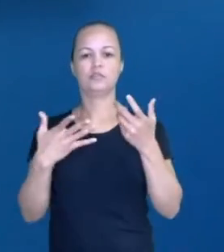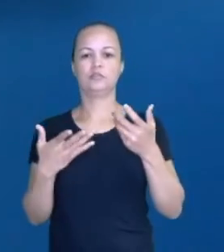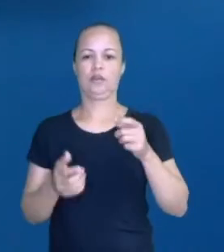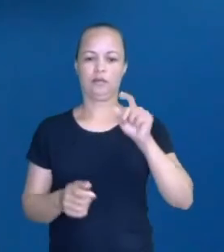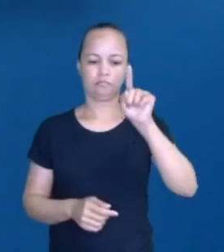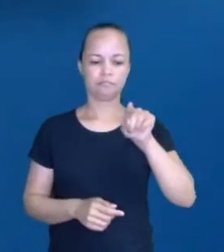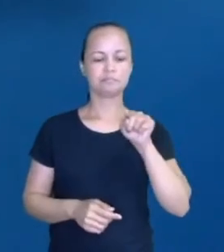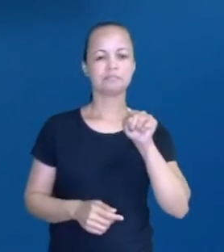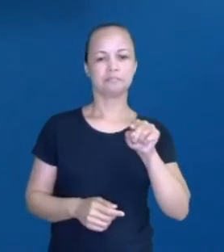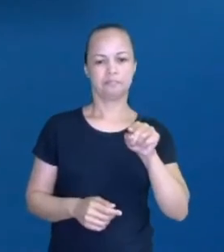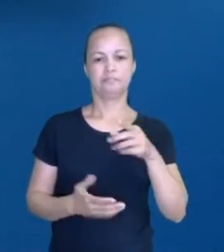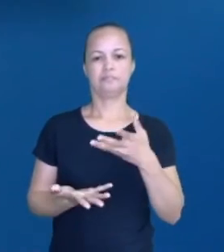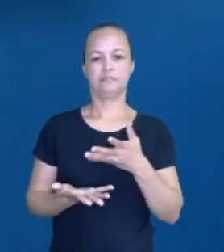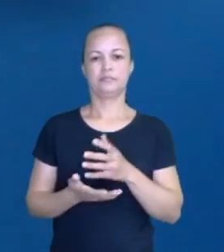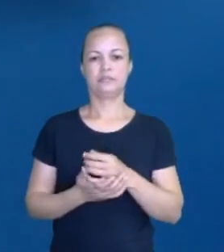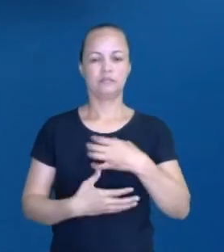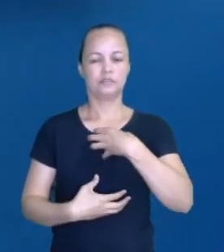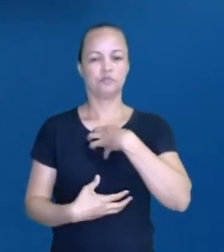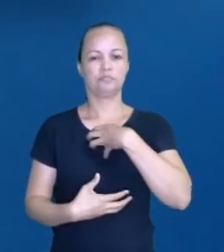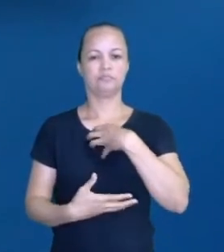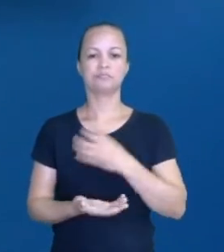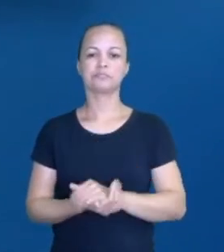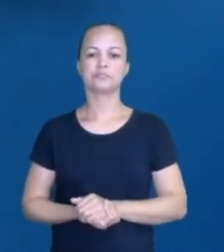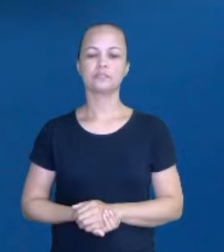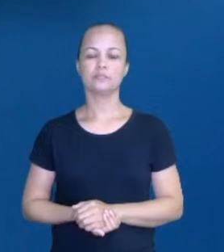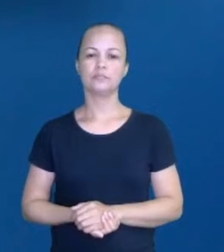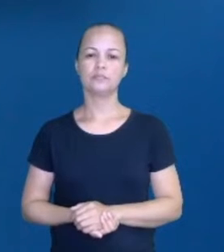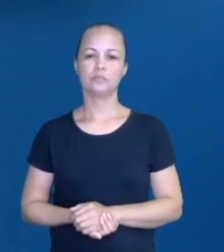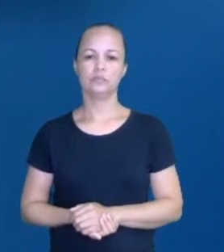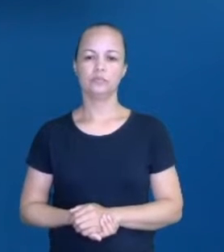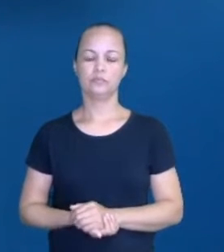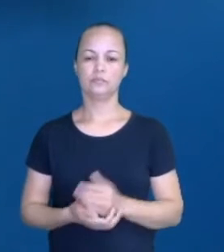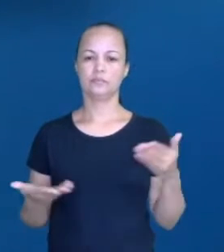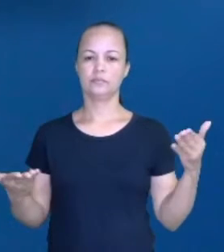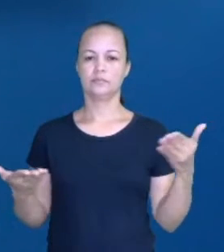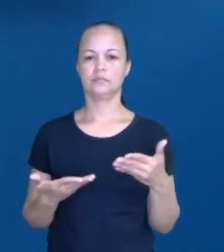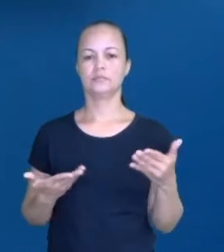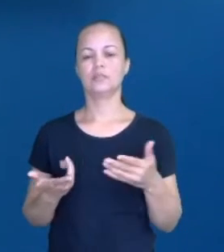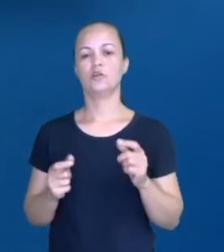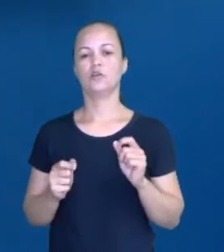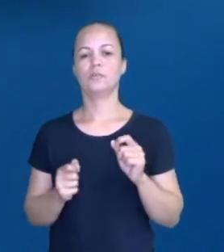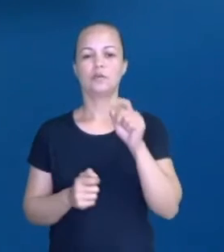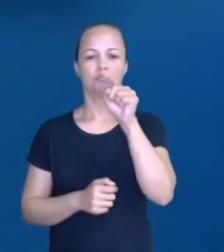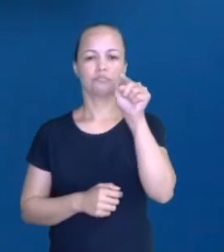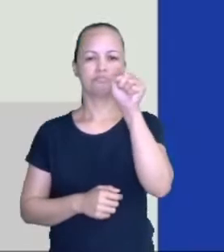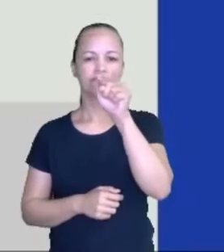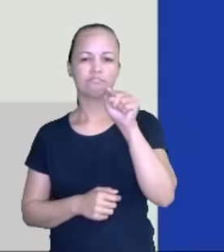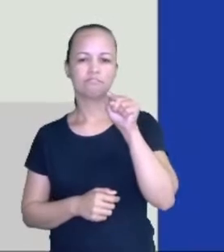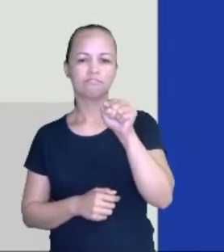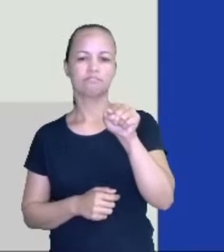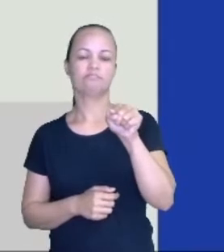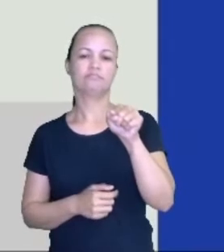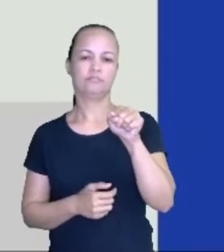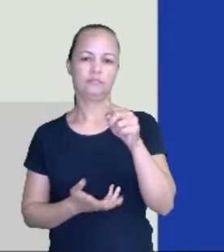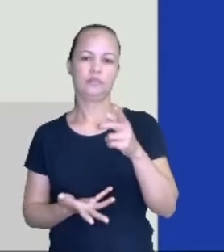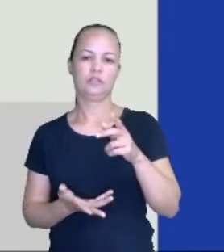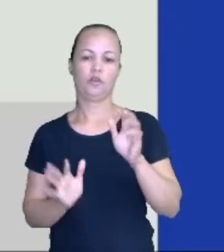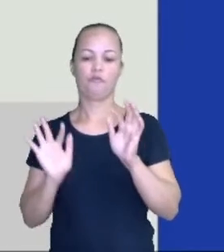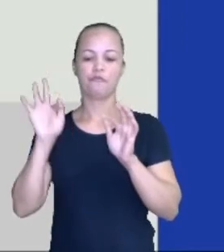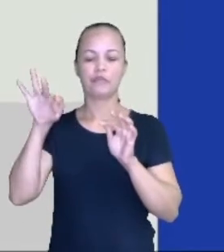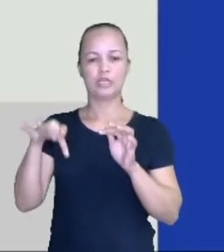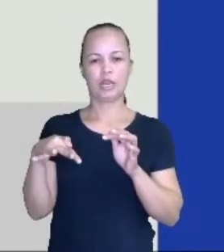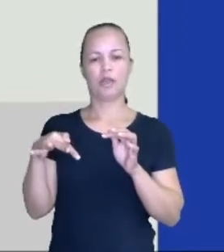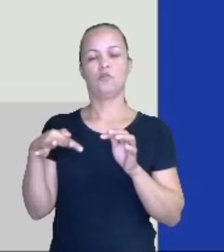exclamar para fazer sentido. Vamos agora para o ponto de interrogação. Ele é usado no final